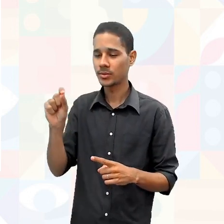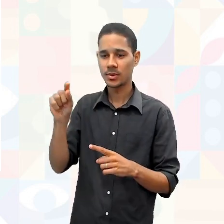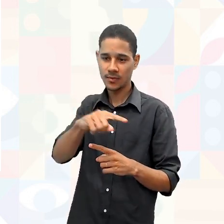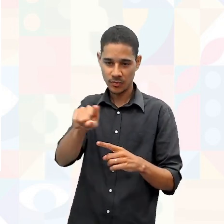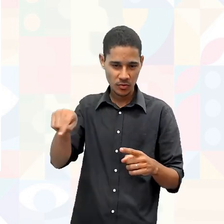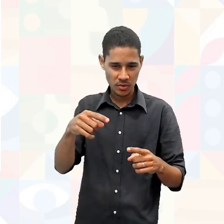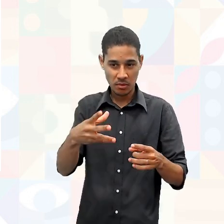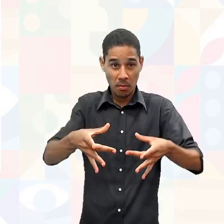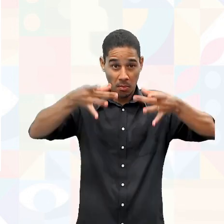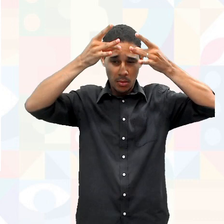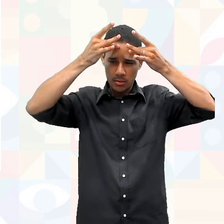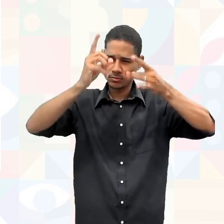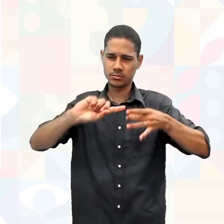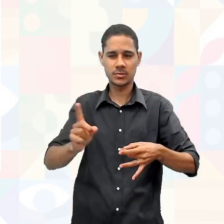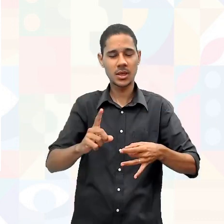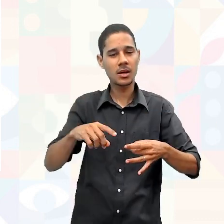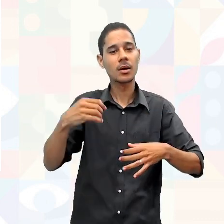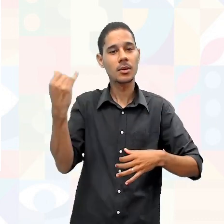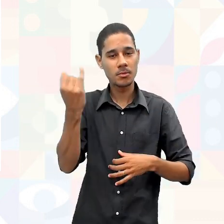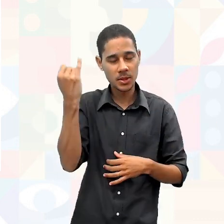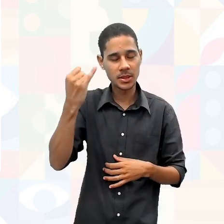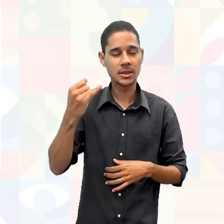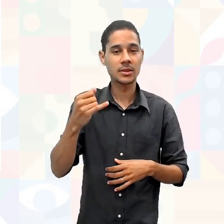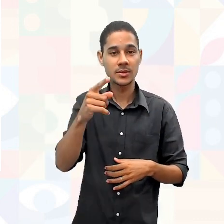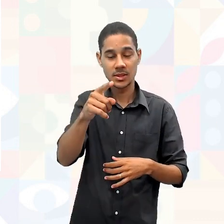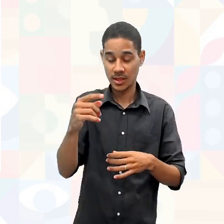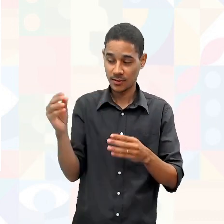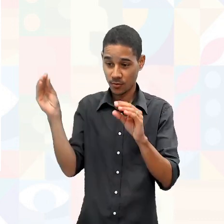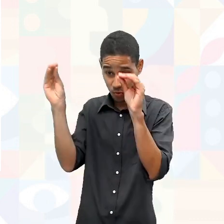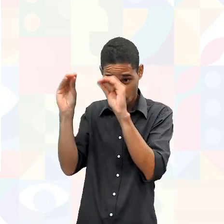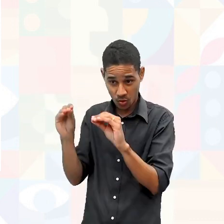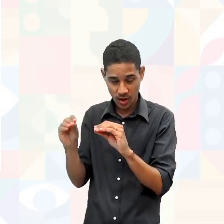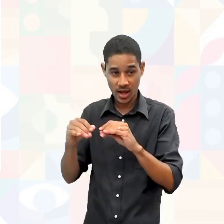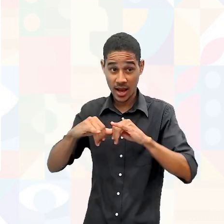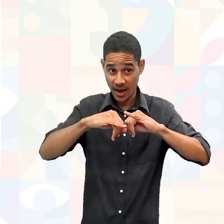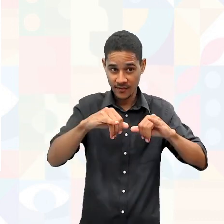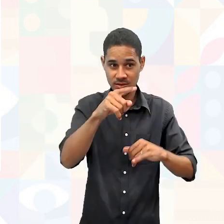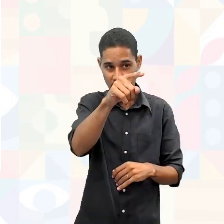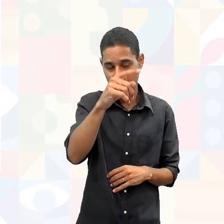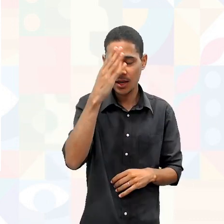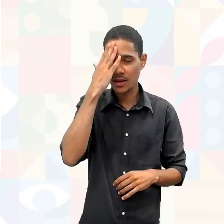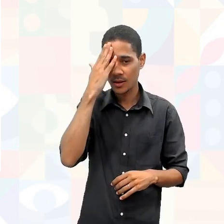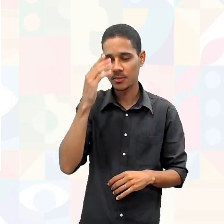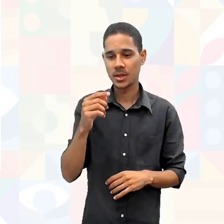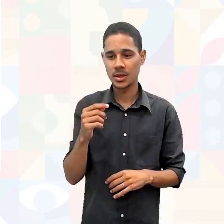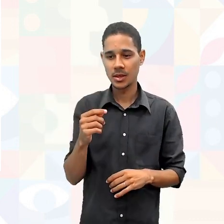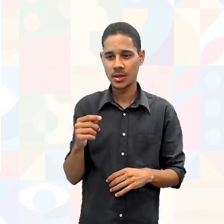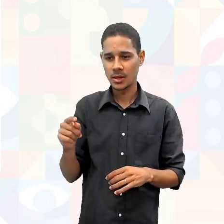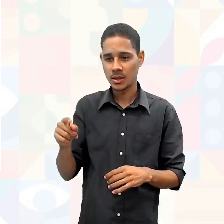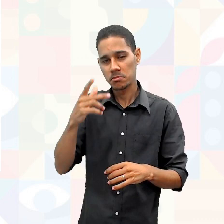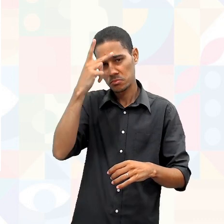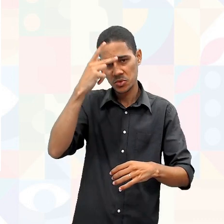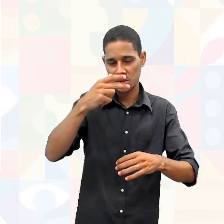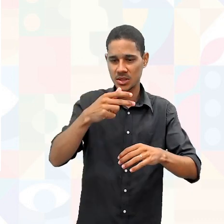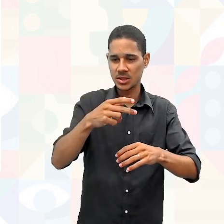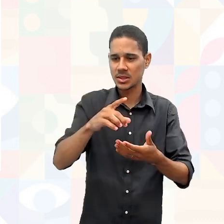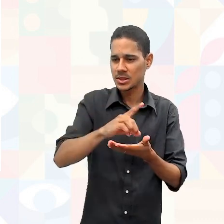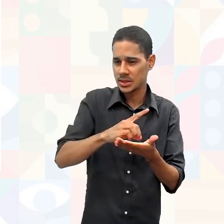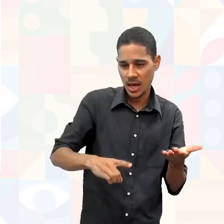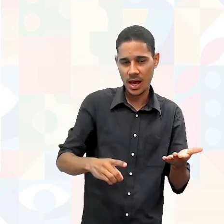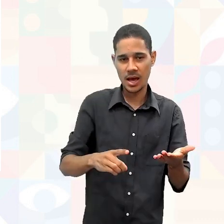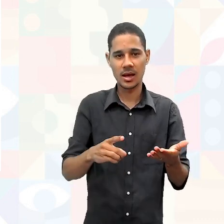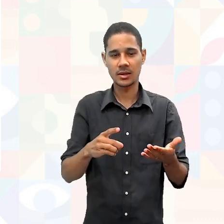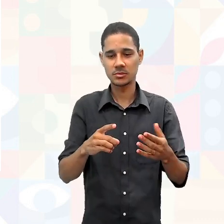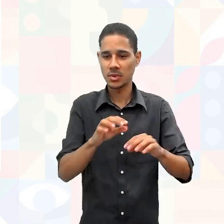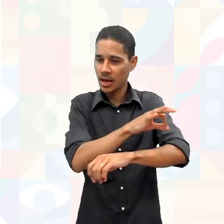decora, é importante você estar sempre informando quem vai trabalhar. O designer, o arquiteto, o eletricista, né?